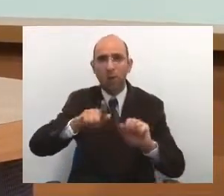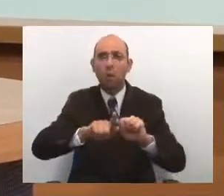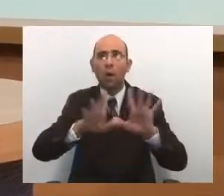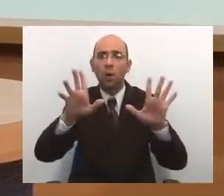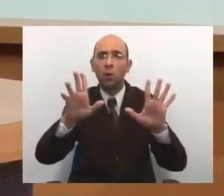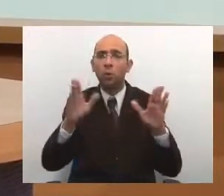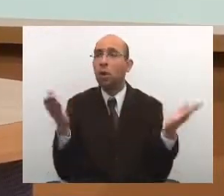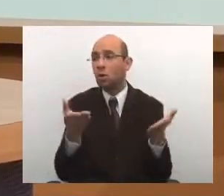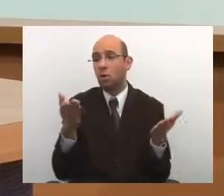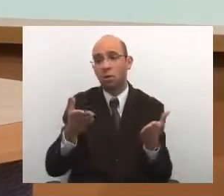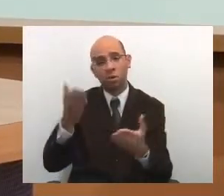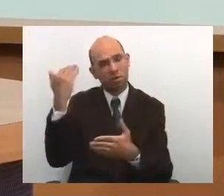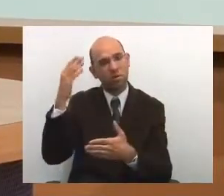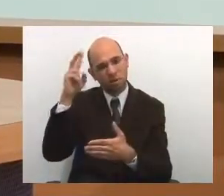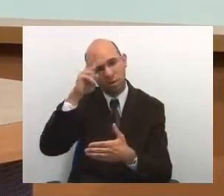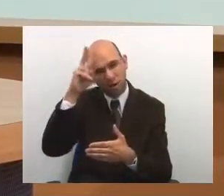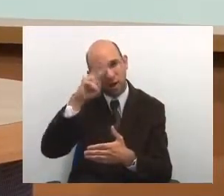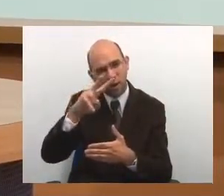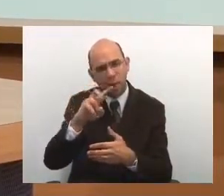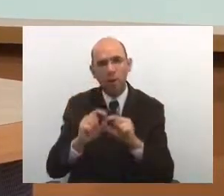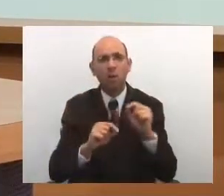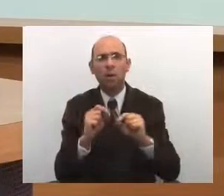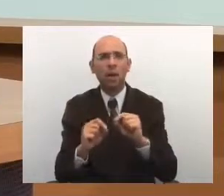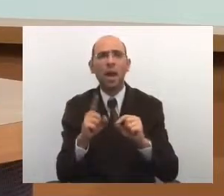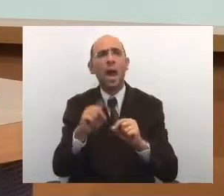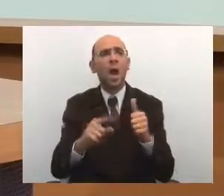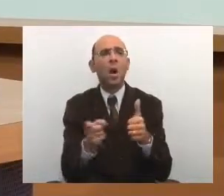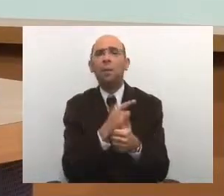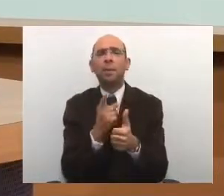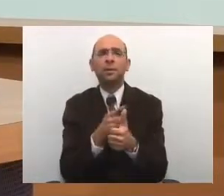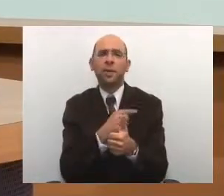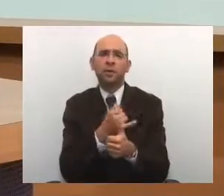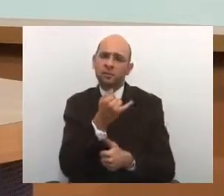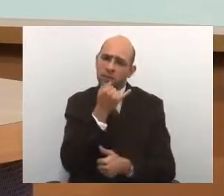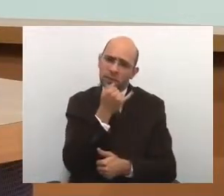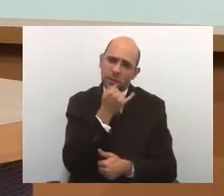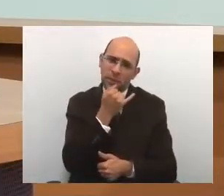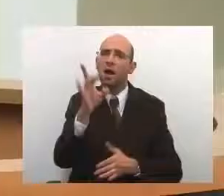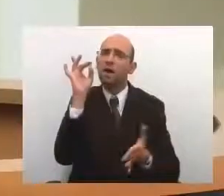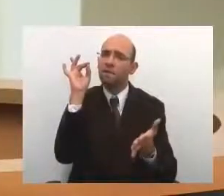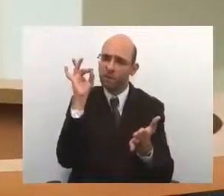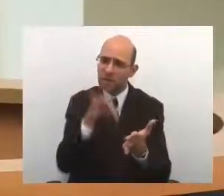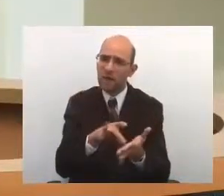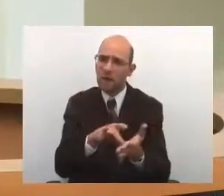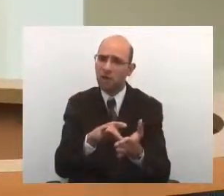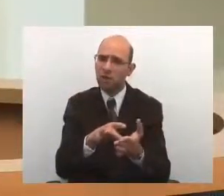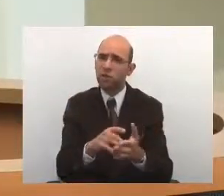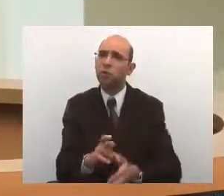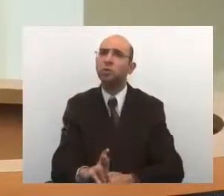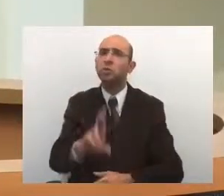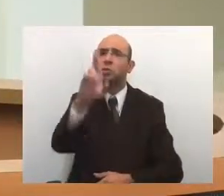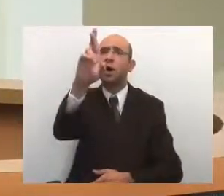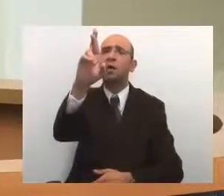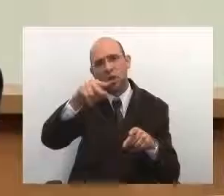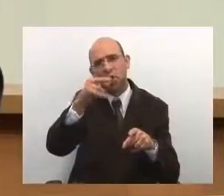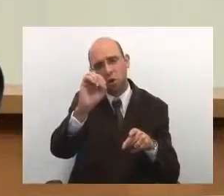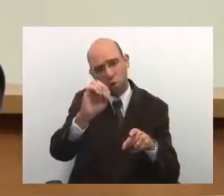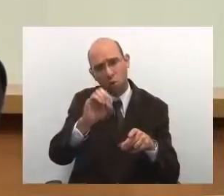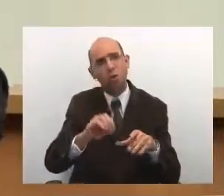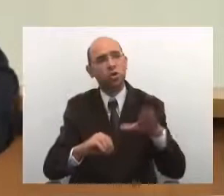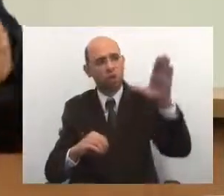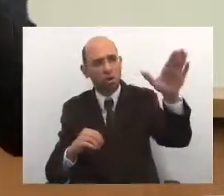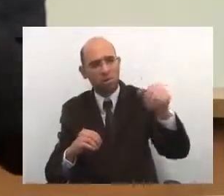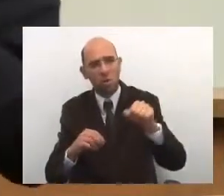Laércio Sandes, do PMN, de uma moção de repúdio sobre o trabalho escravo na cidade. Alguns vereadores subiram à tribuna